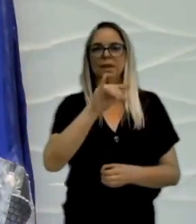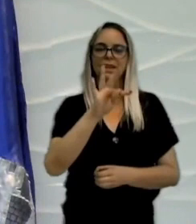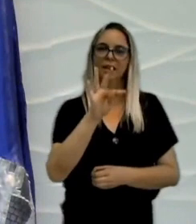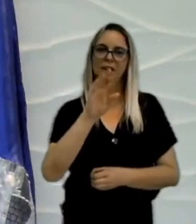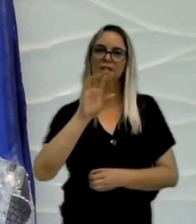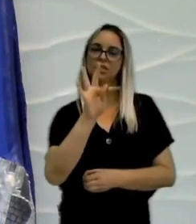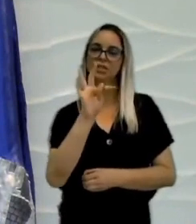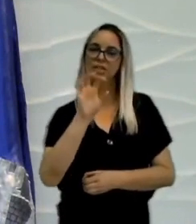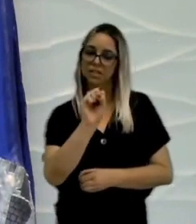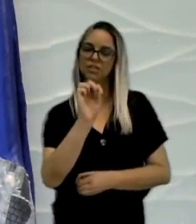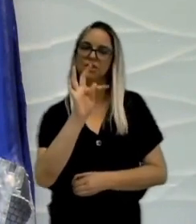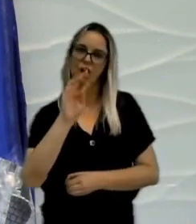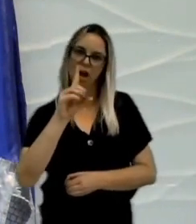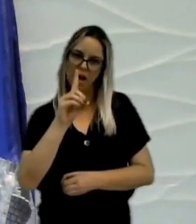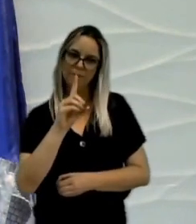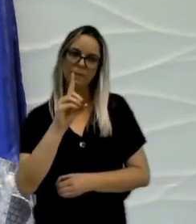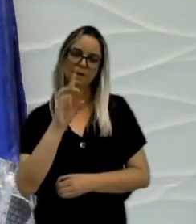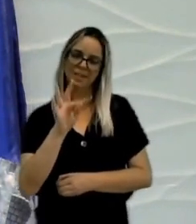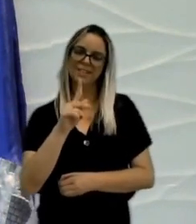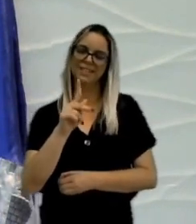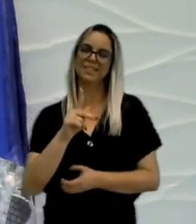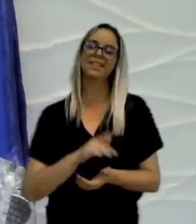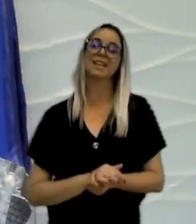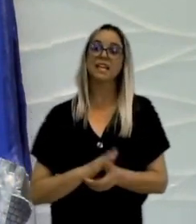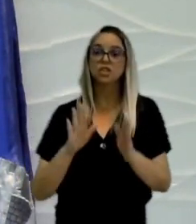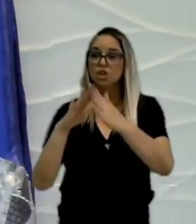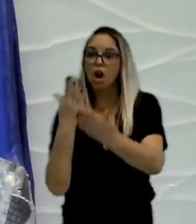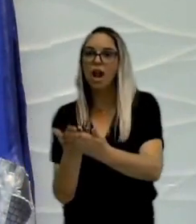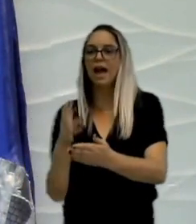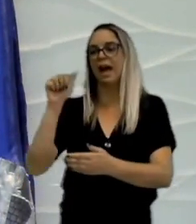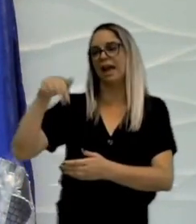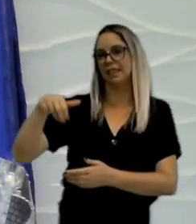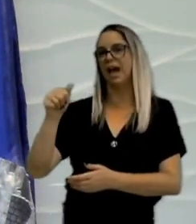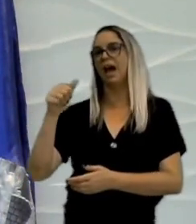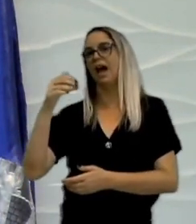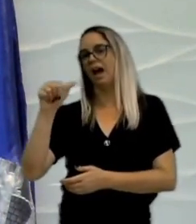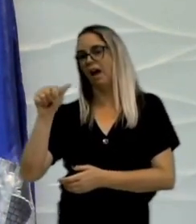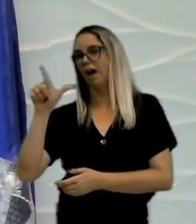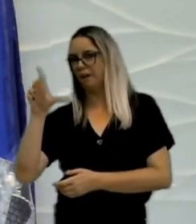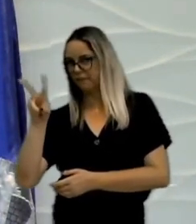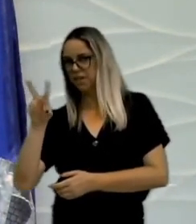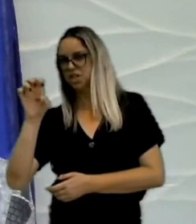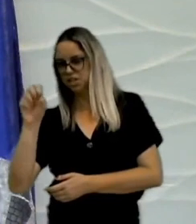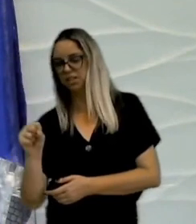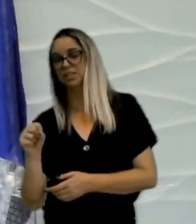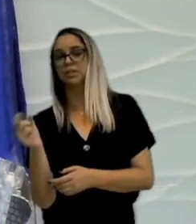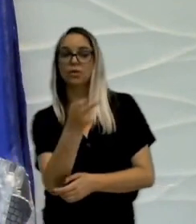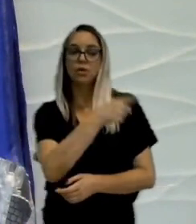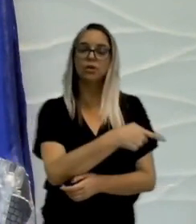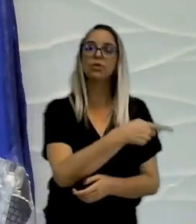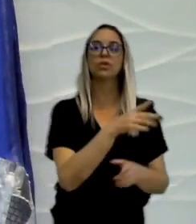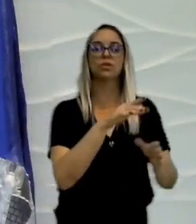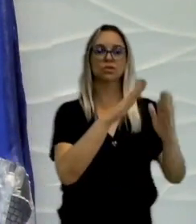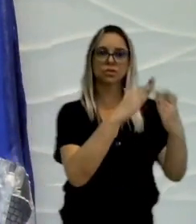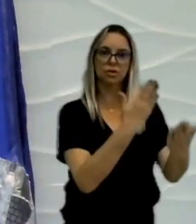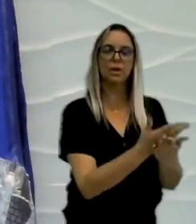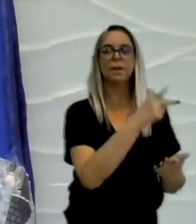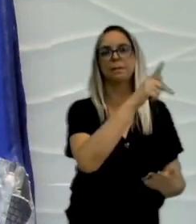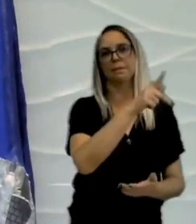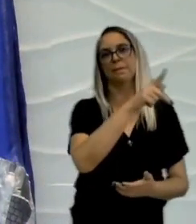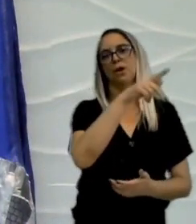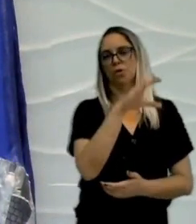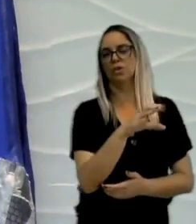como no trevo da Rua Nova e também nas escolas Aliana Alves e Paulo Cordeiro. Tendo em vista também trazer